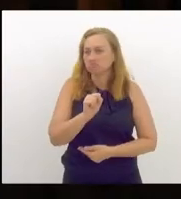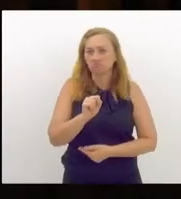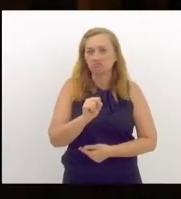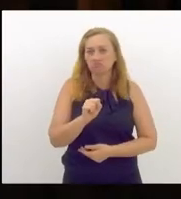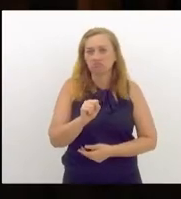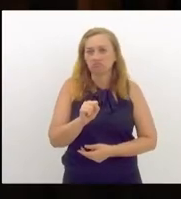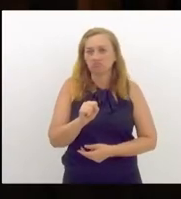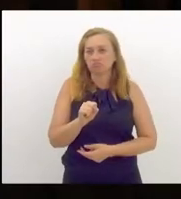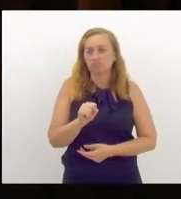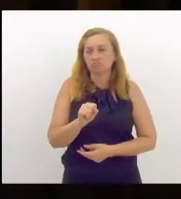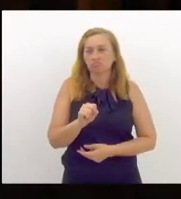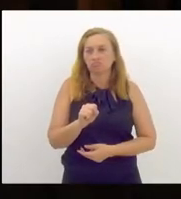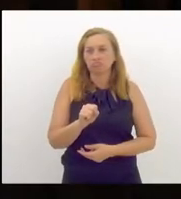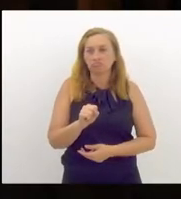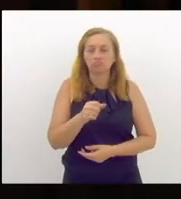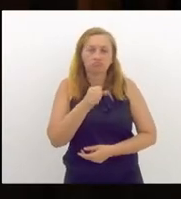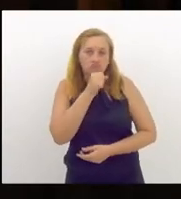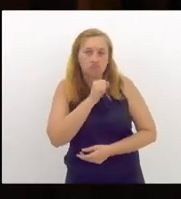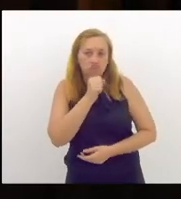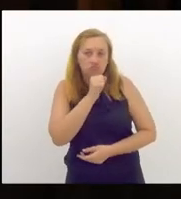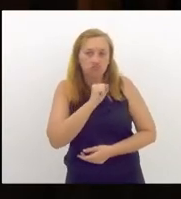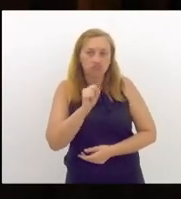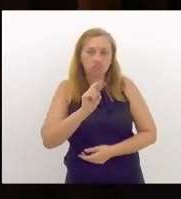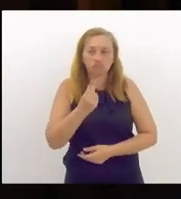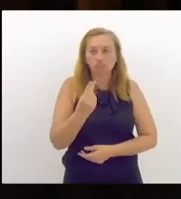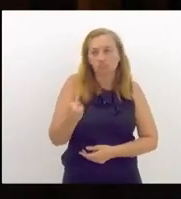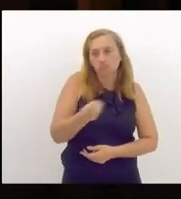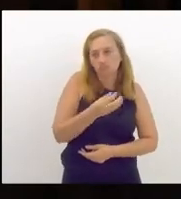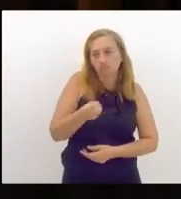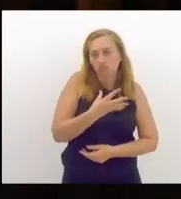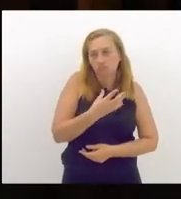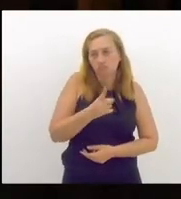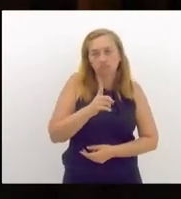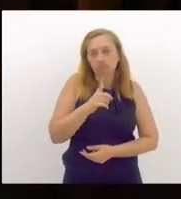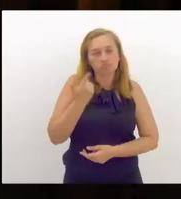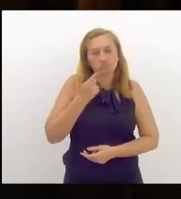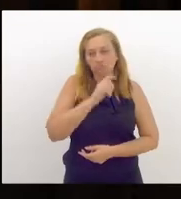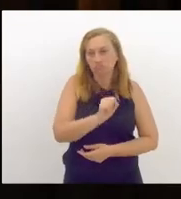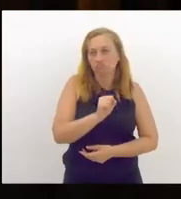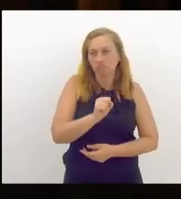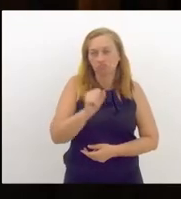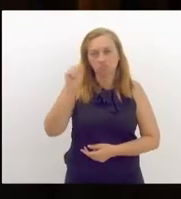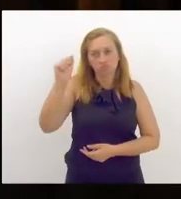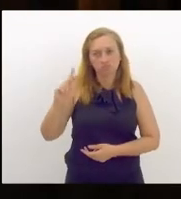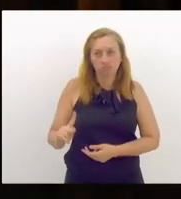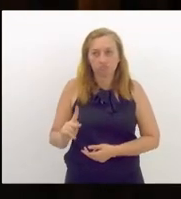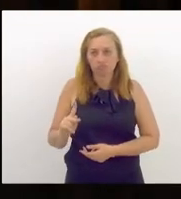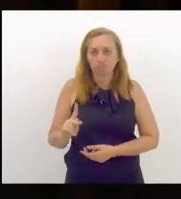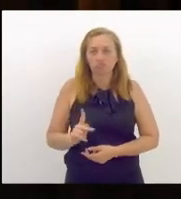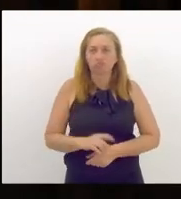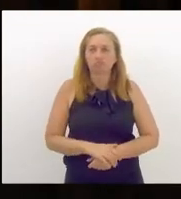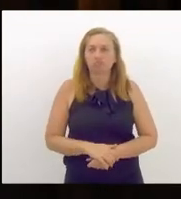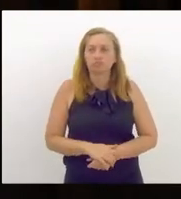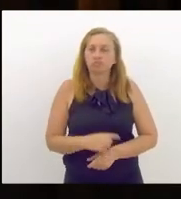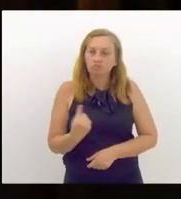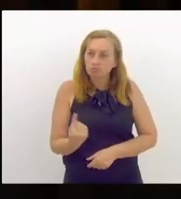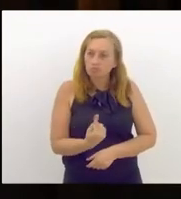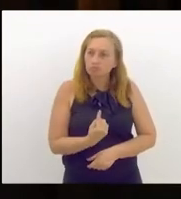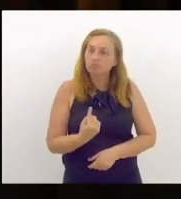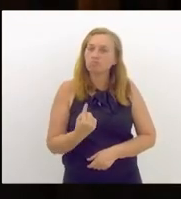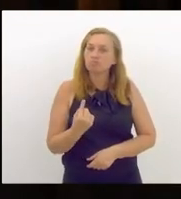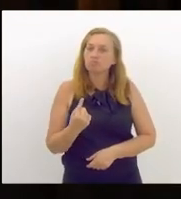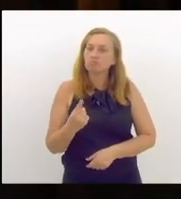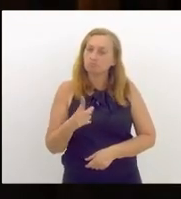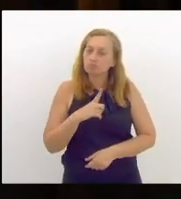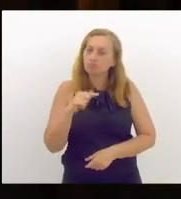sejam eles velhos ou novos não irão conseguir aposentadoria e nós temos aqui